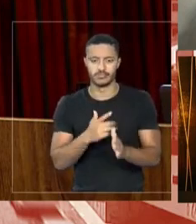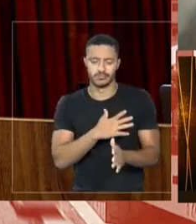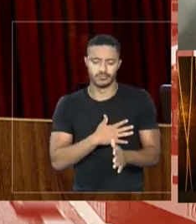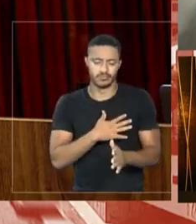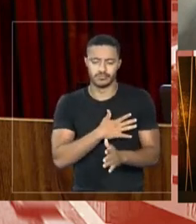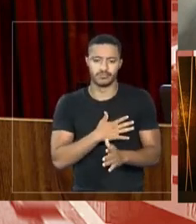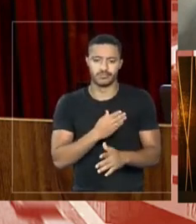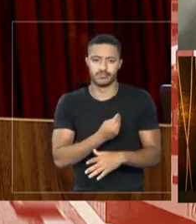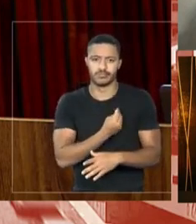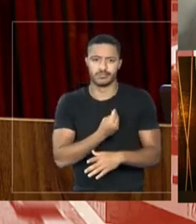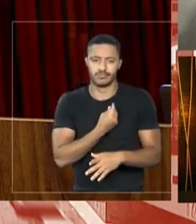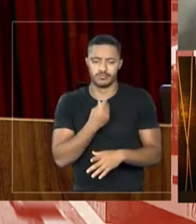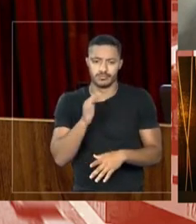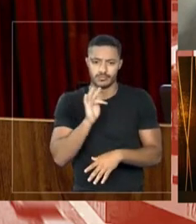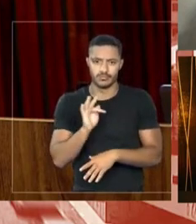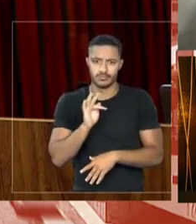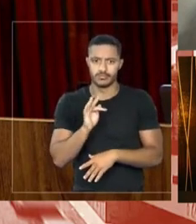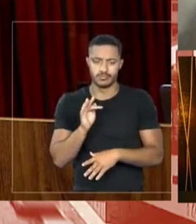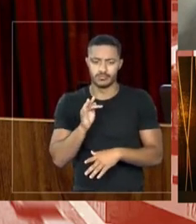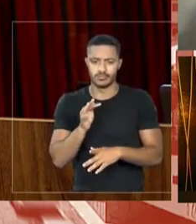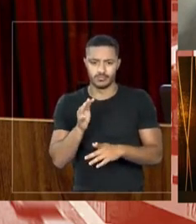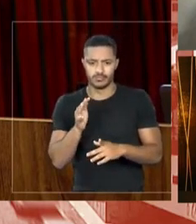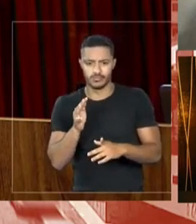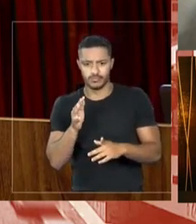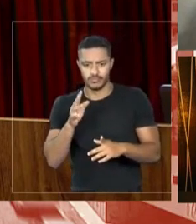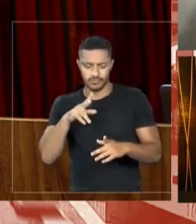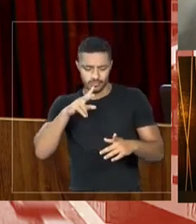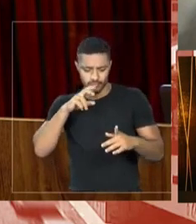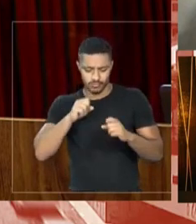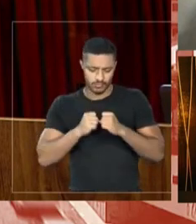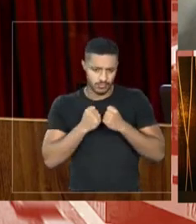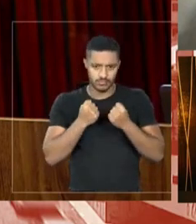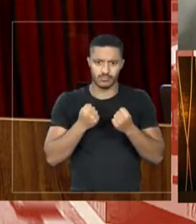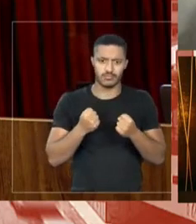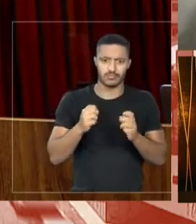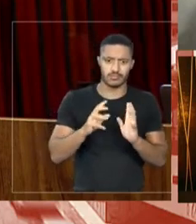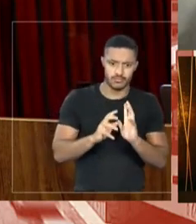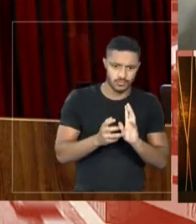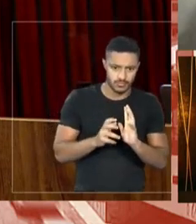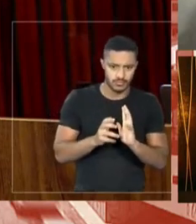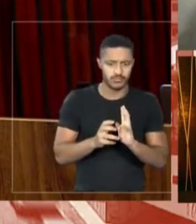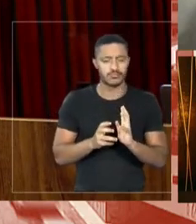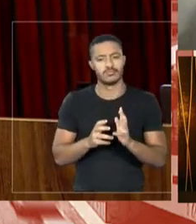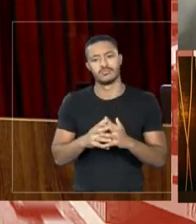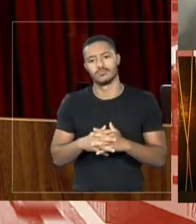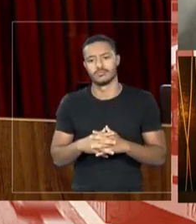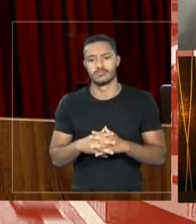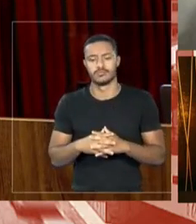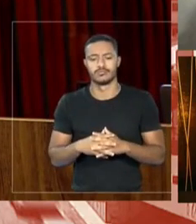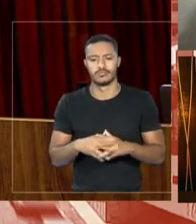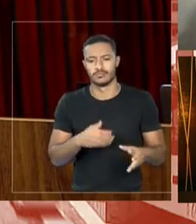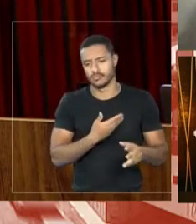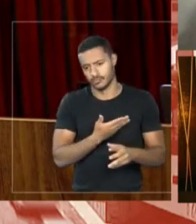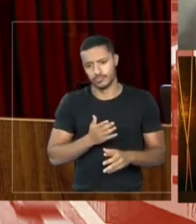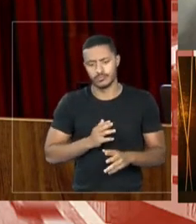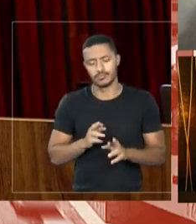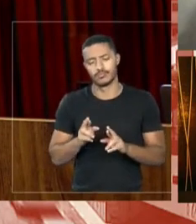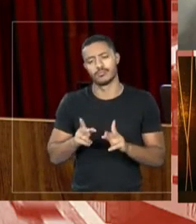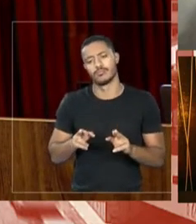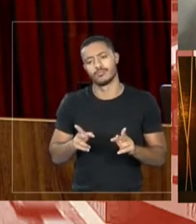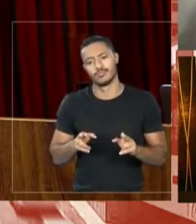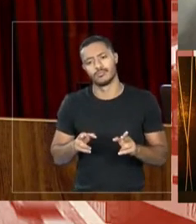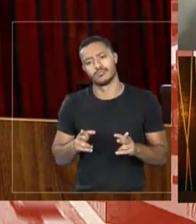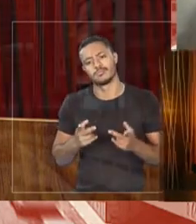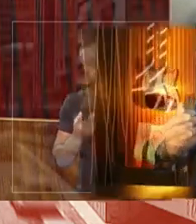mesmo ligo para o SAMU ligo para polícia e presta o socorro presente do bolsonaro ele vai para o hospital faz curativo não tem nenhum dano